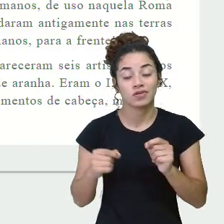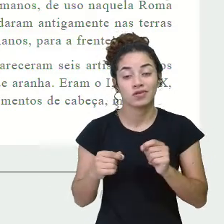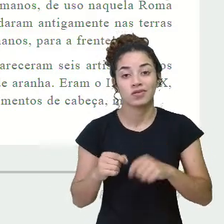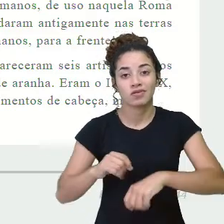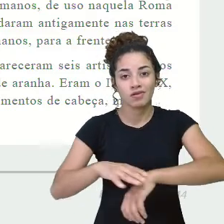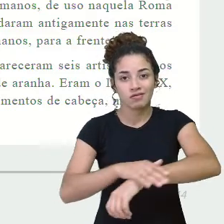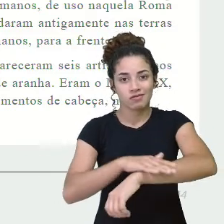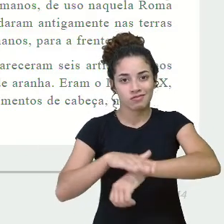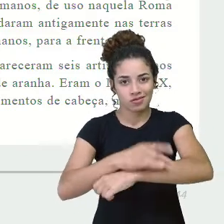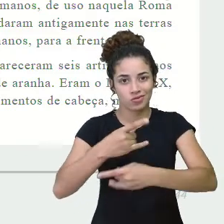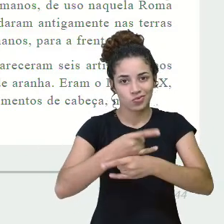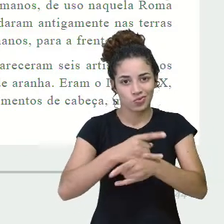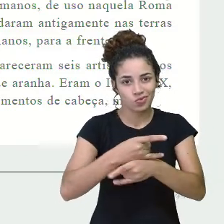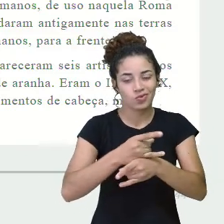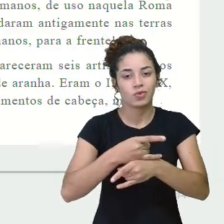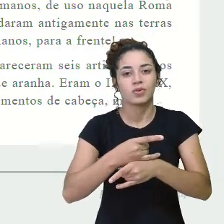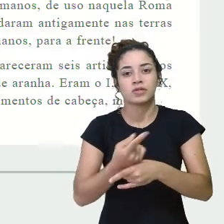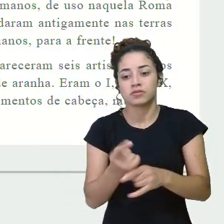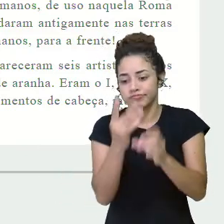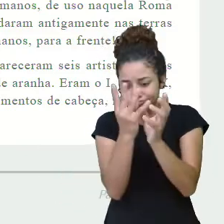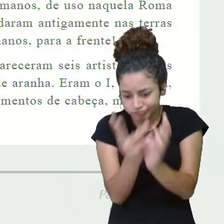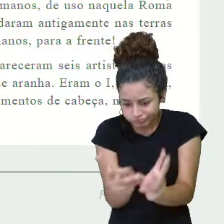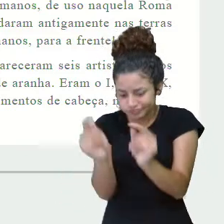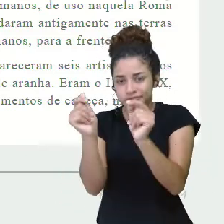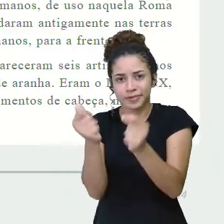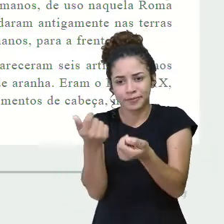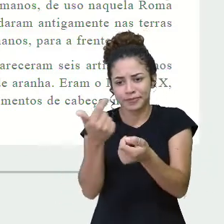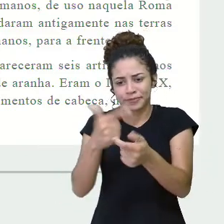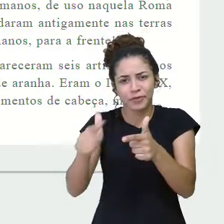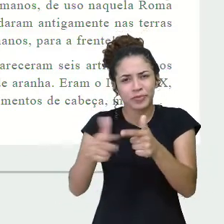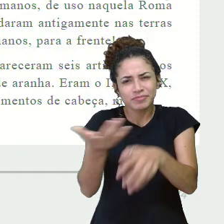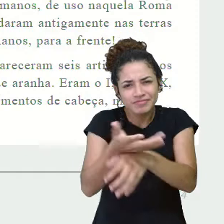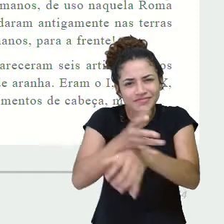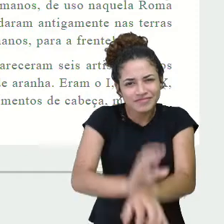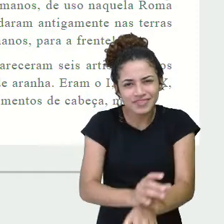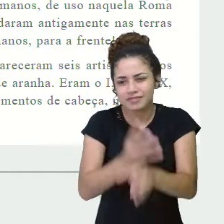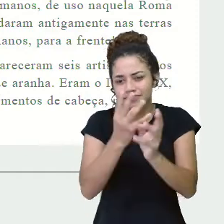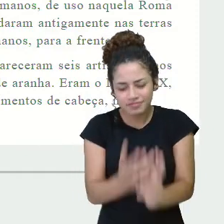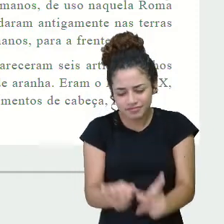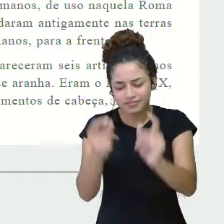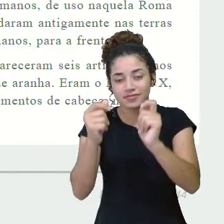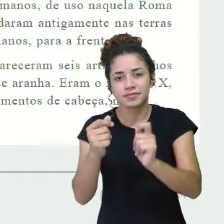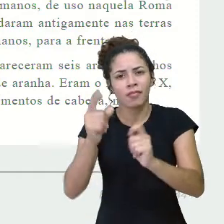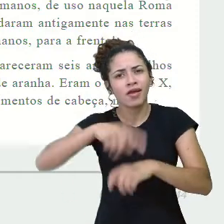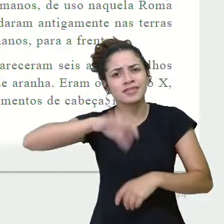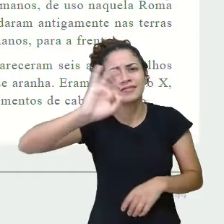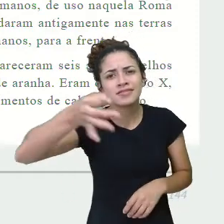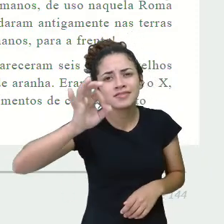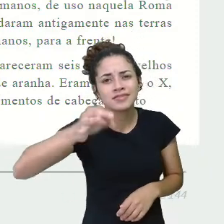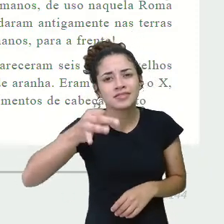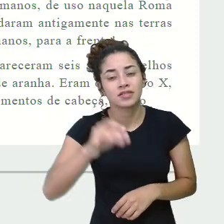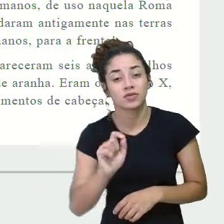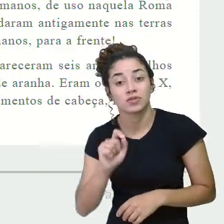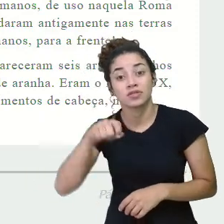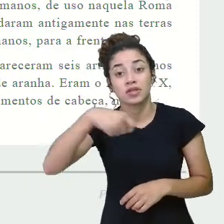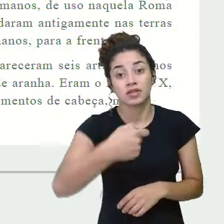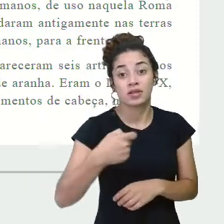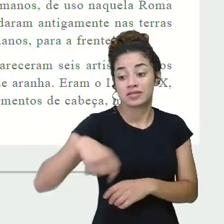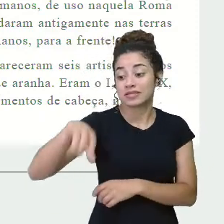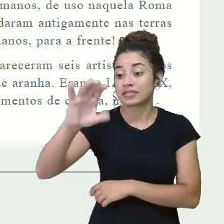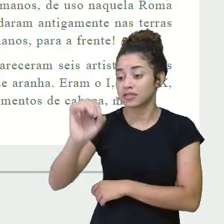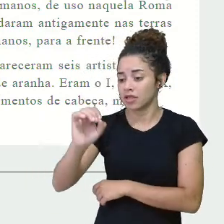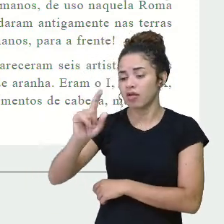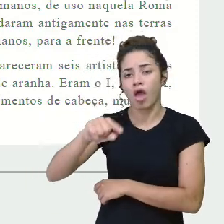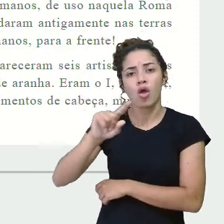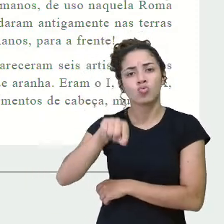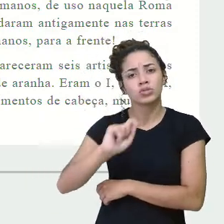reumatismo do Visconde sarou imediatamente. Pois é isso, disse ele, um sinal, o zero é um